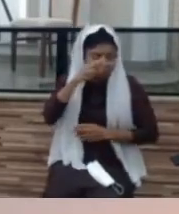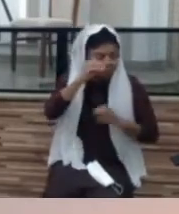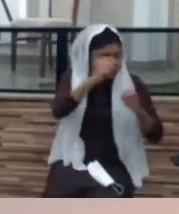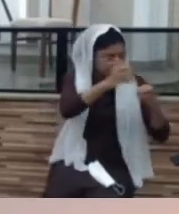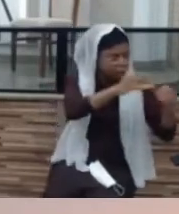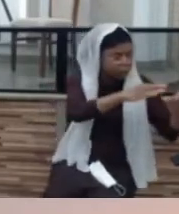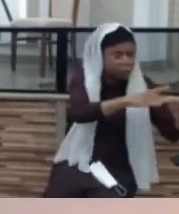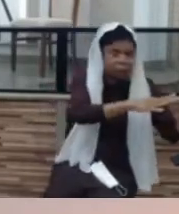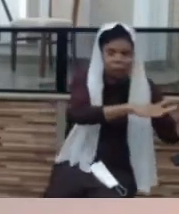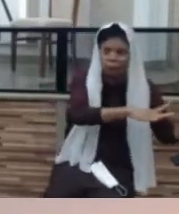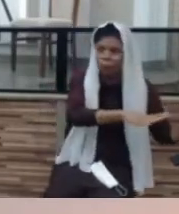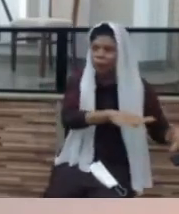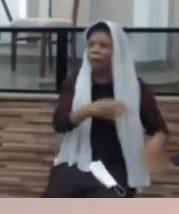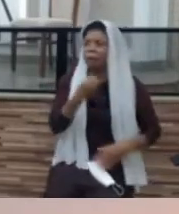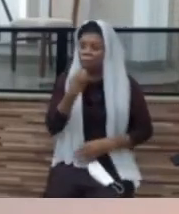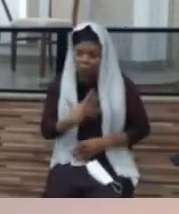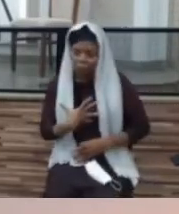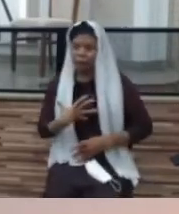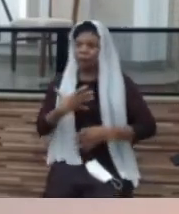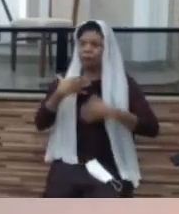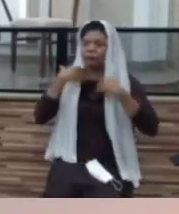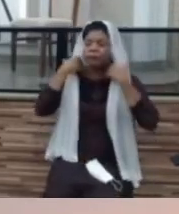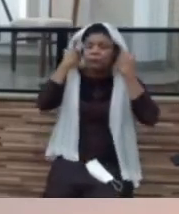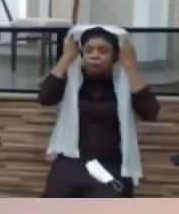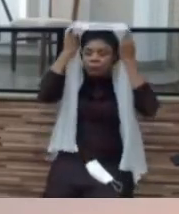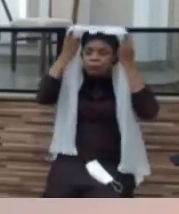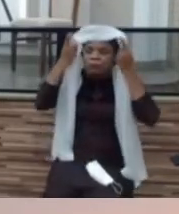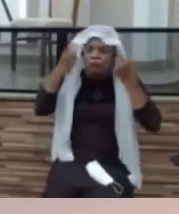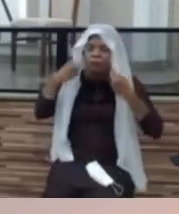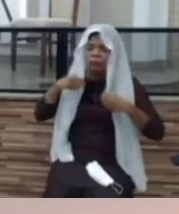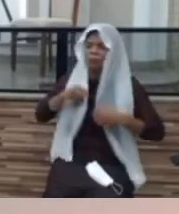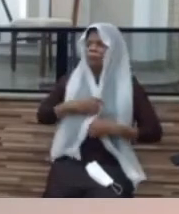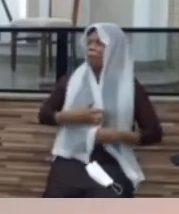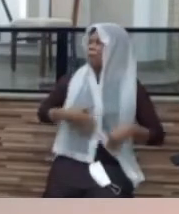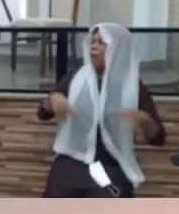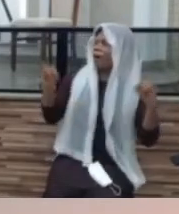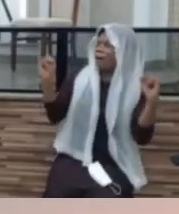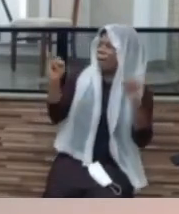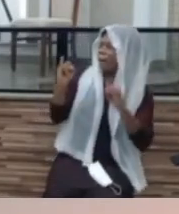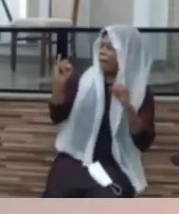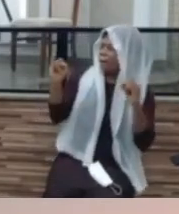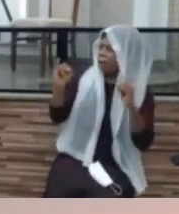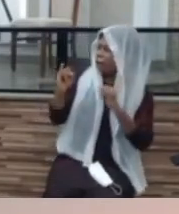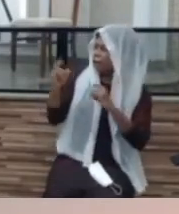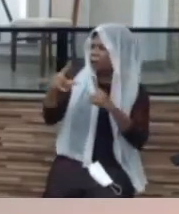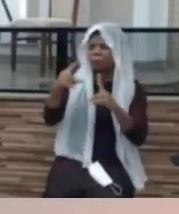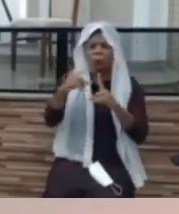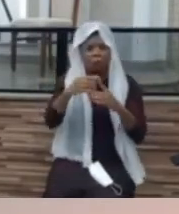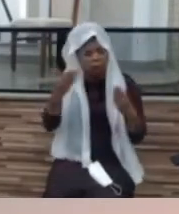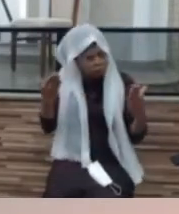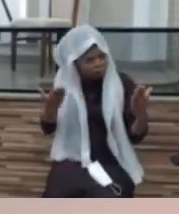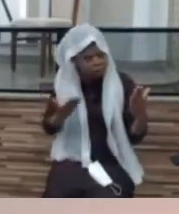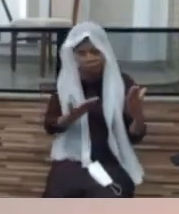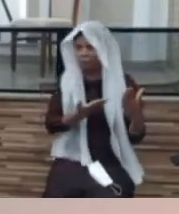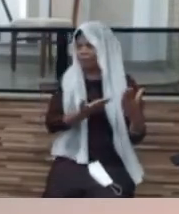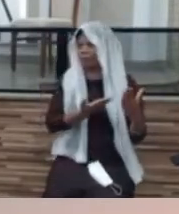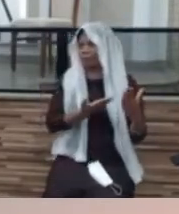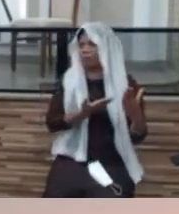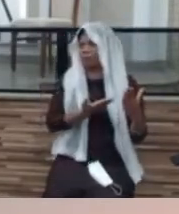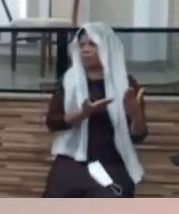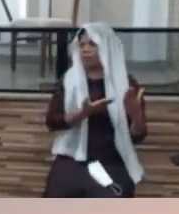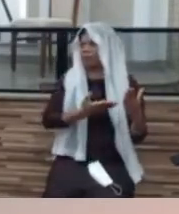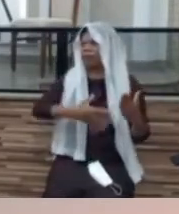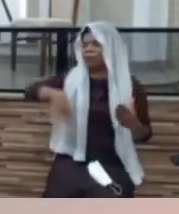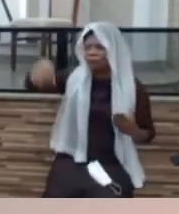Amém. Glória a Deus. Queridos e amados irmãos, está aqui a palavra nessa noite, pela bondade